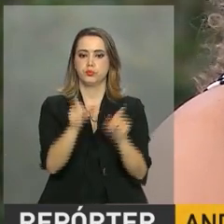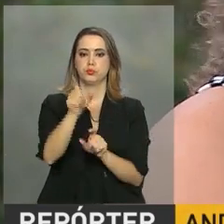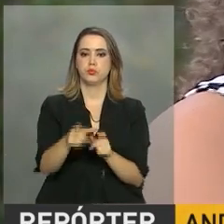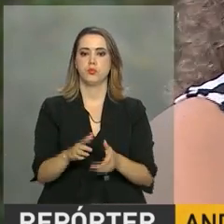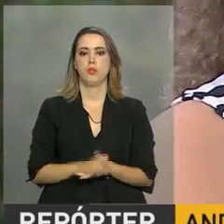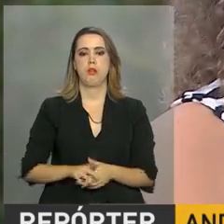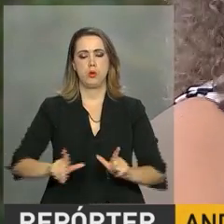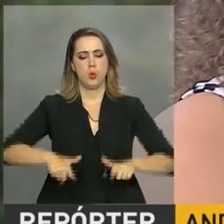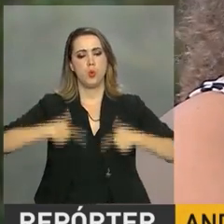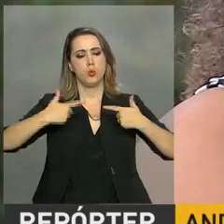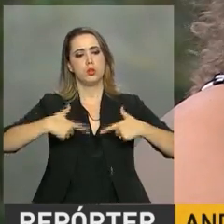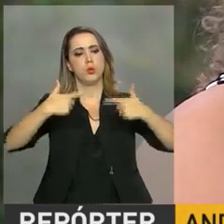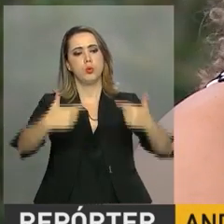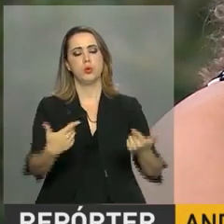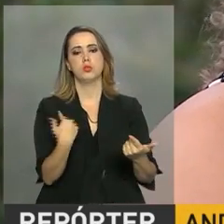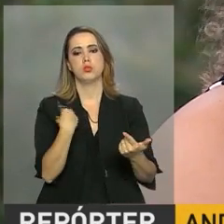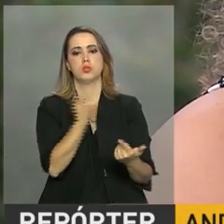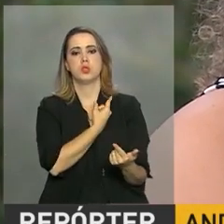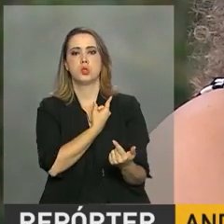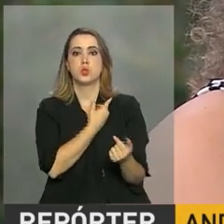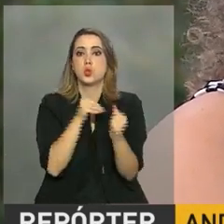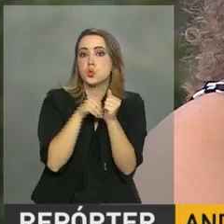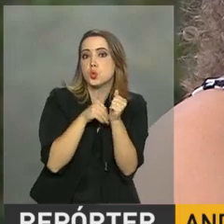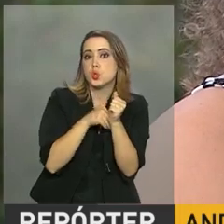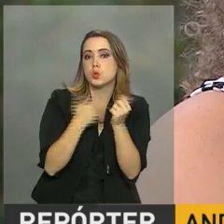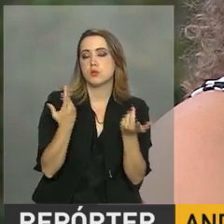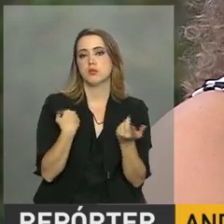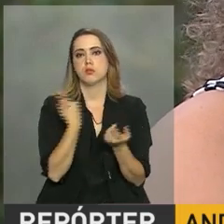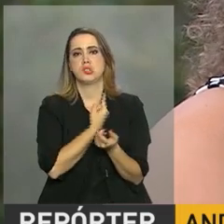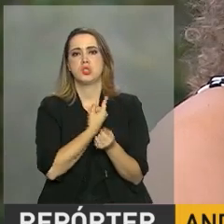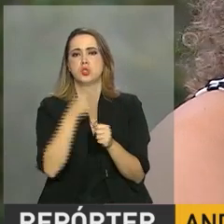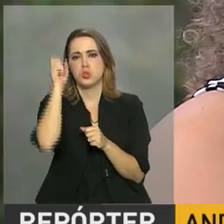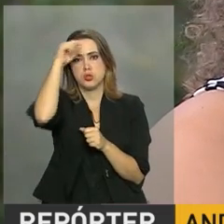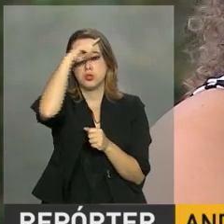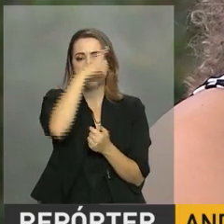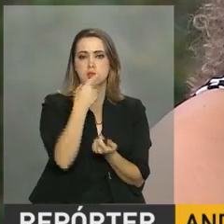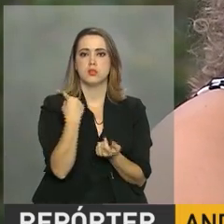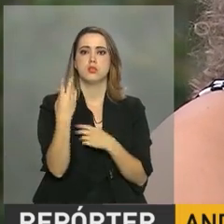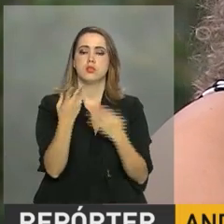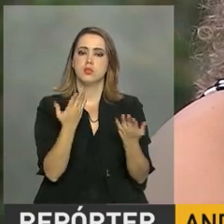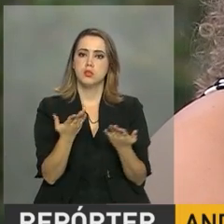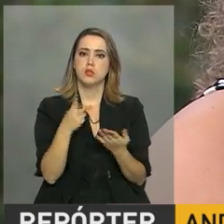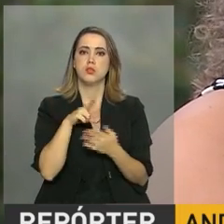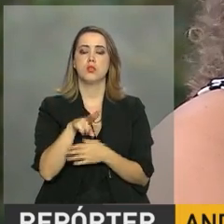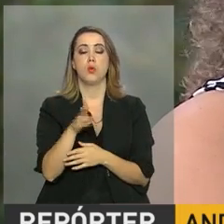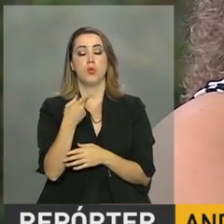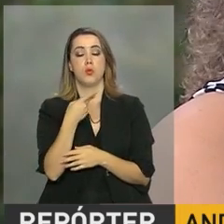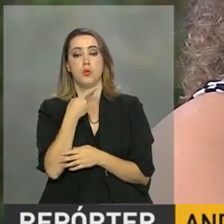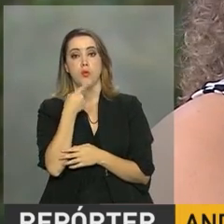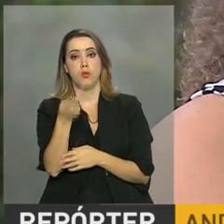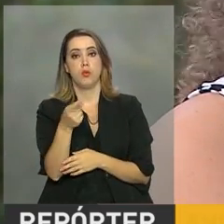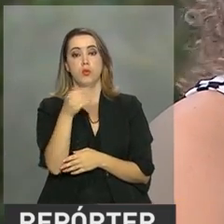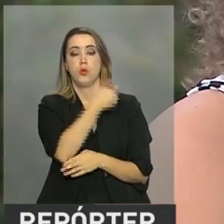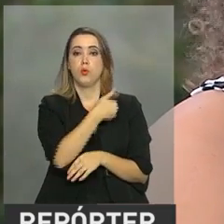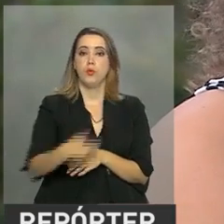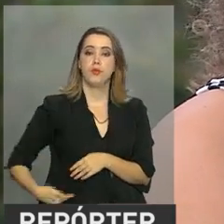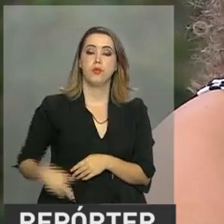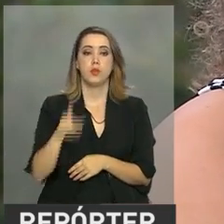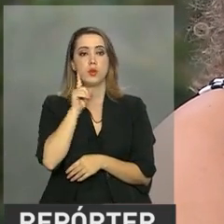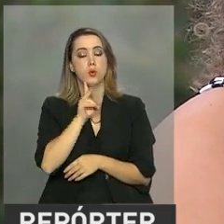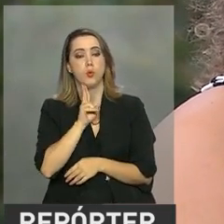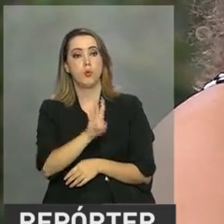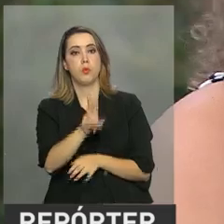embate a gente se esconde a gente passa por muita dificuldade e quando você tem um reconhecimento do estado que diz você